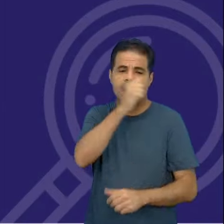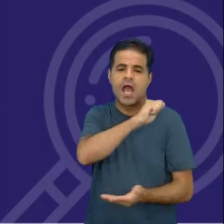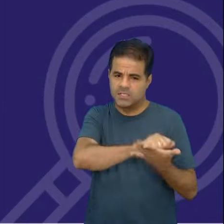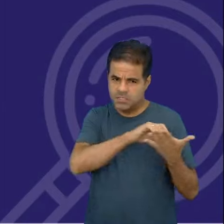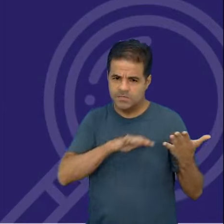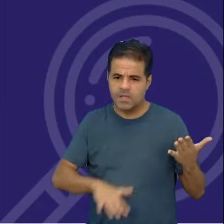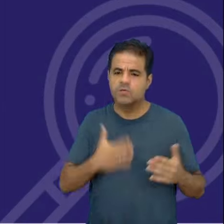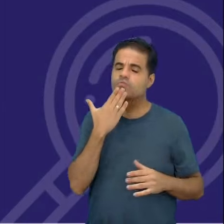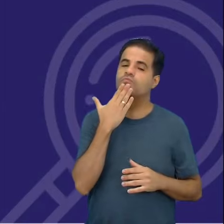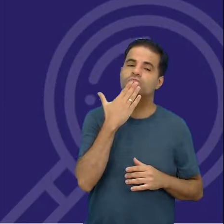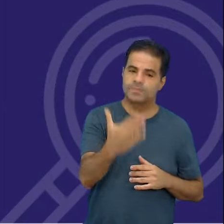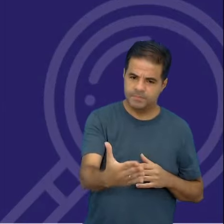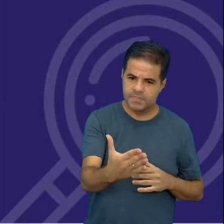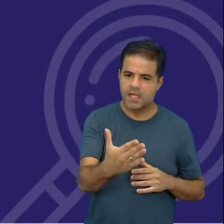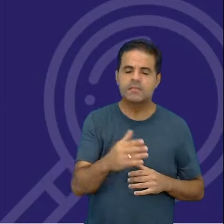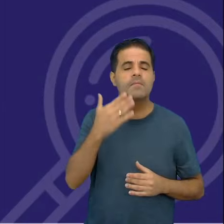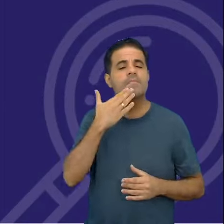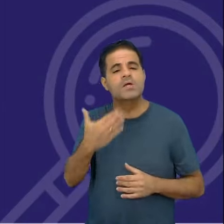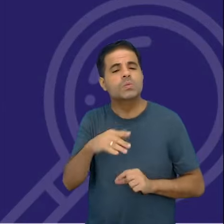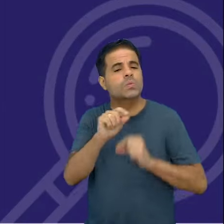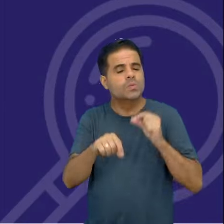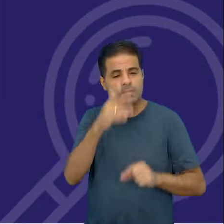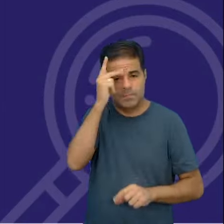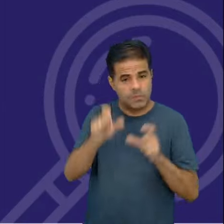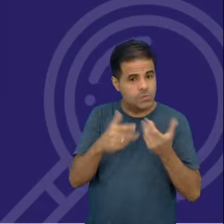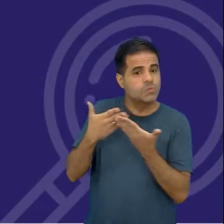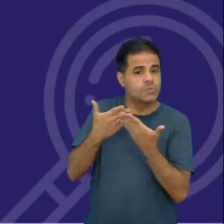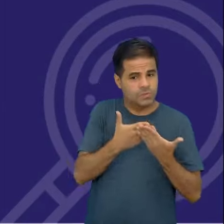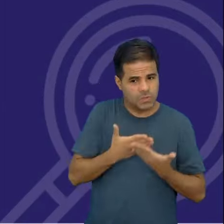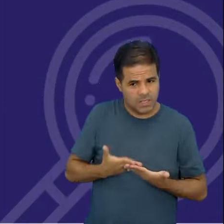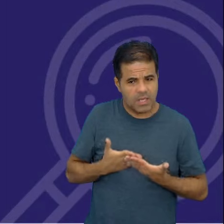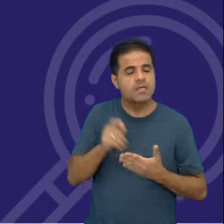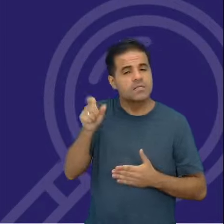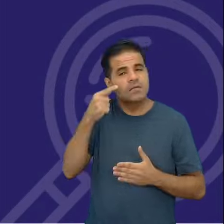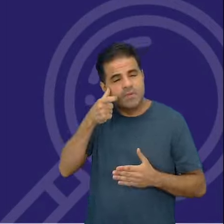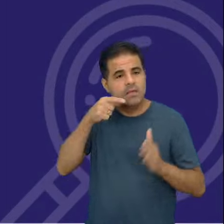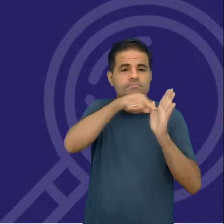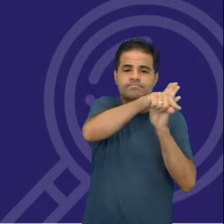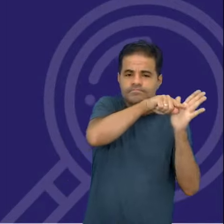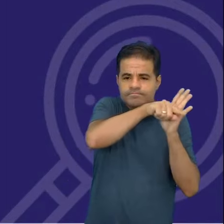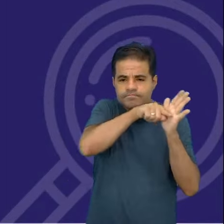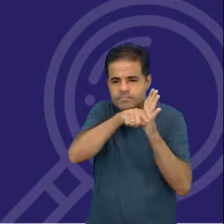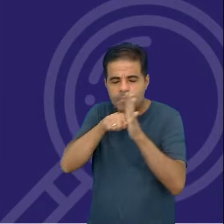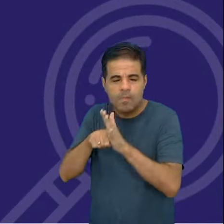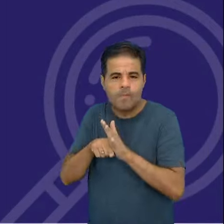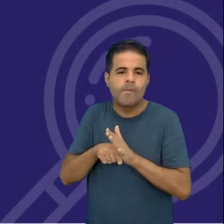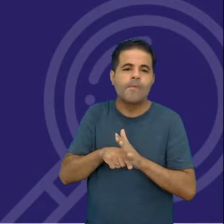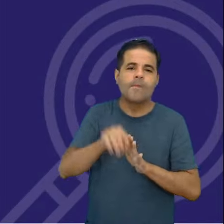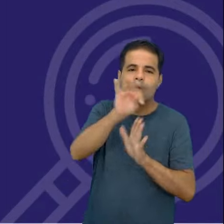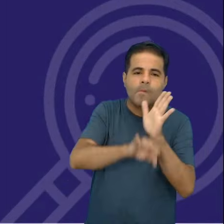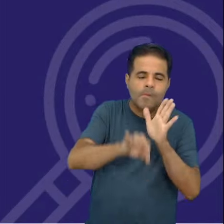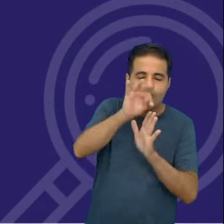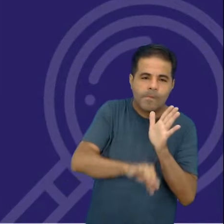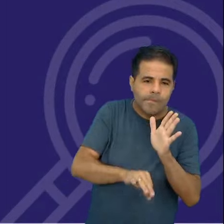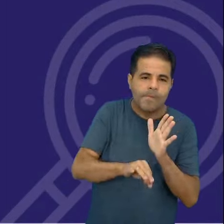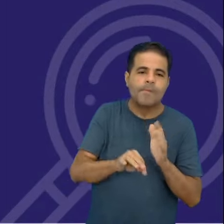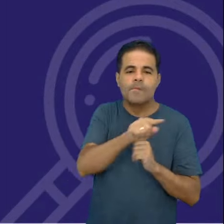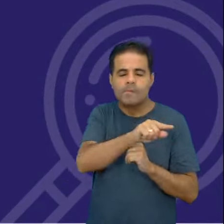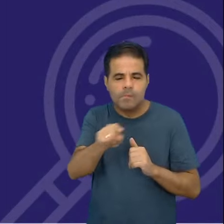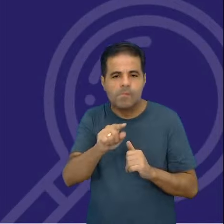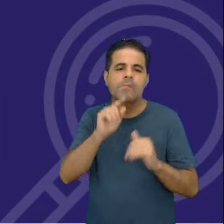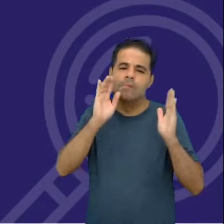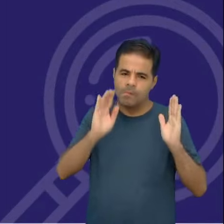atividade solicitada, pede para que o estudante ele analise um texto. Na verdade, você já vai